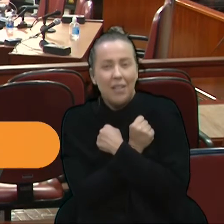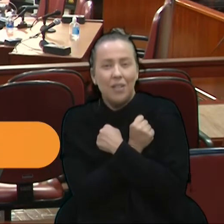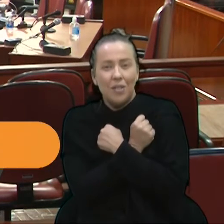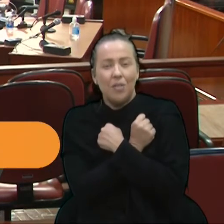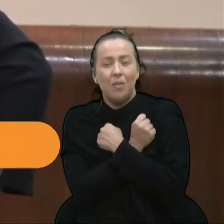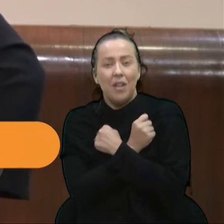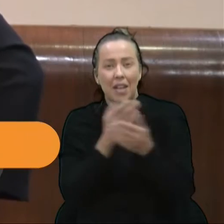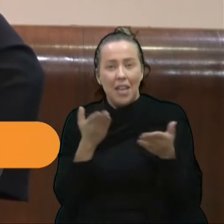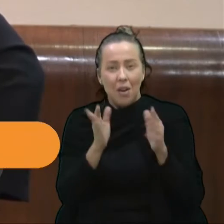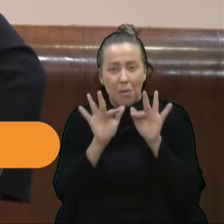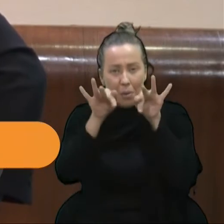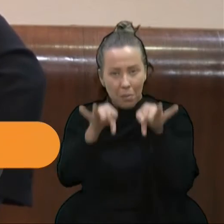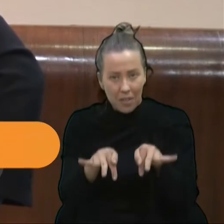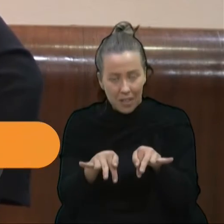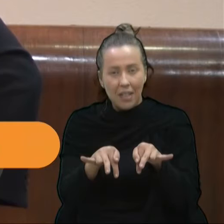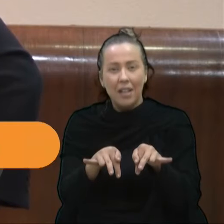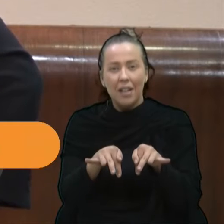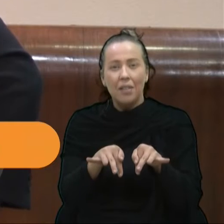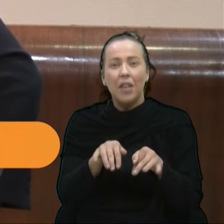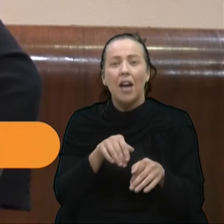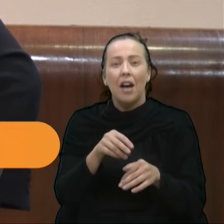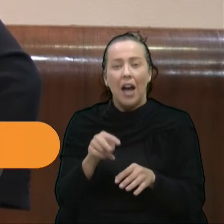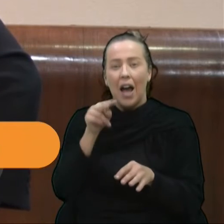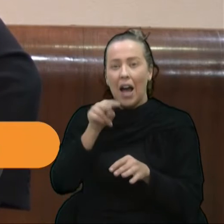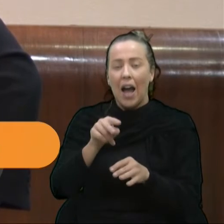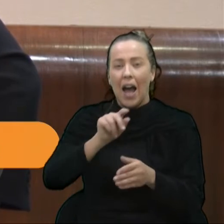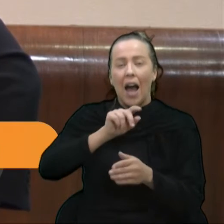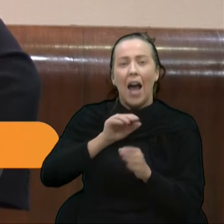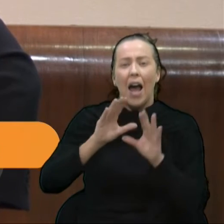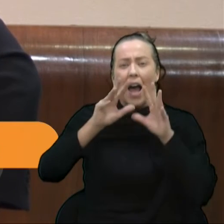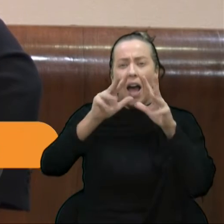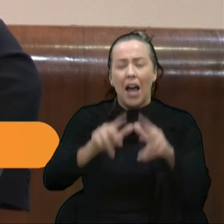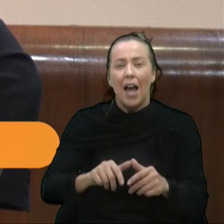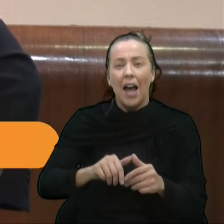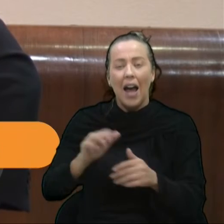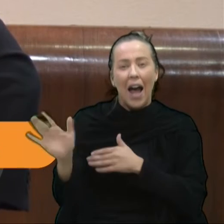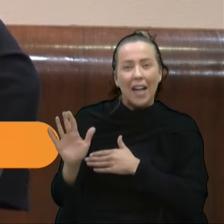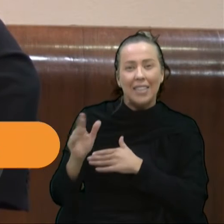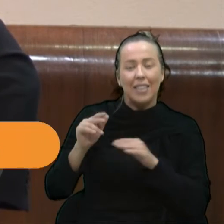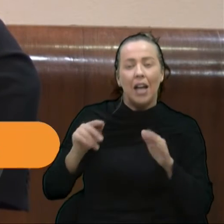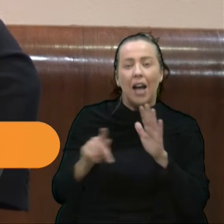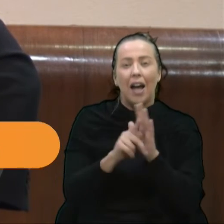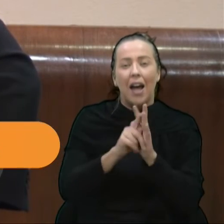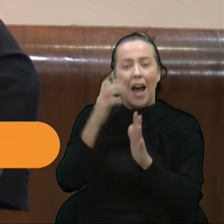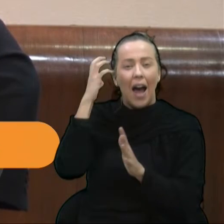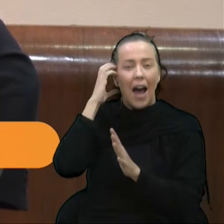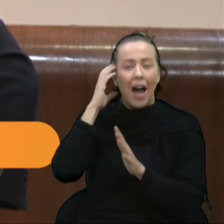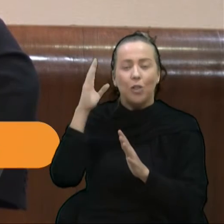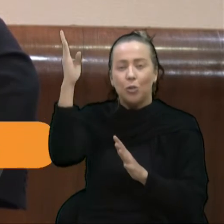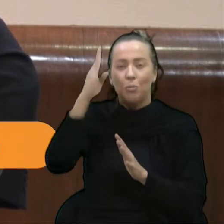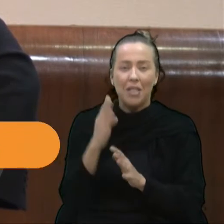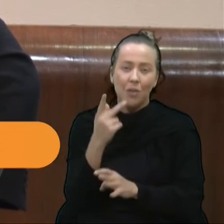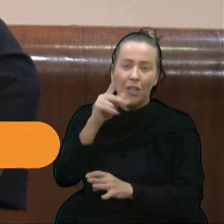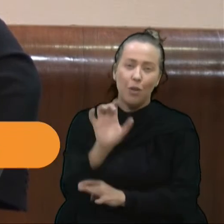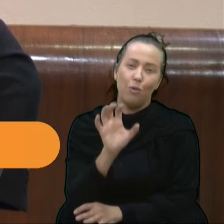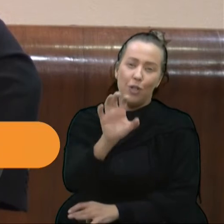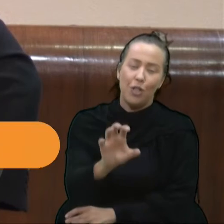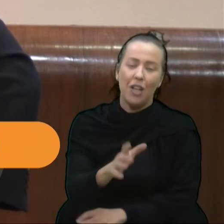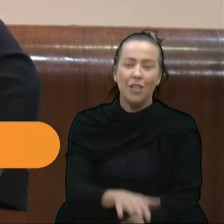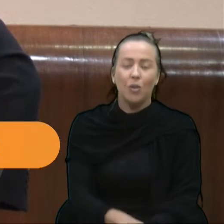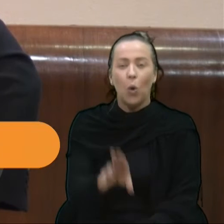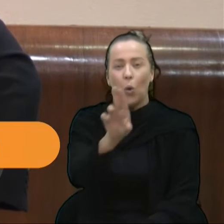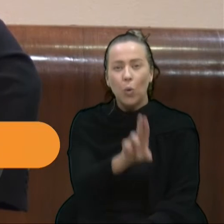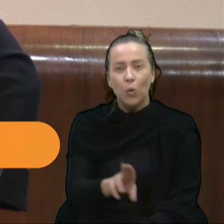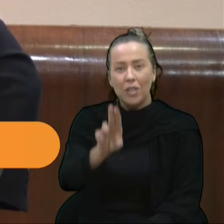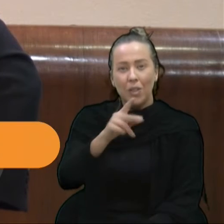gente terminar, assina daí, como você assina para centenas de rádios em todo o Brasil, através da